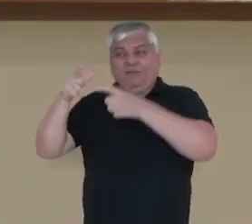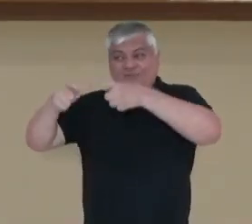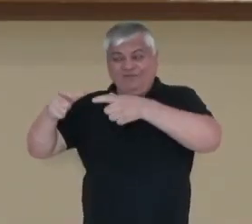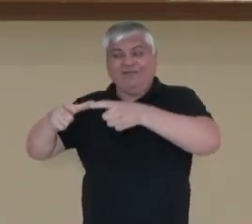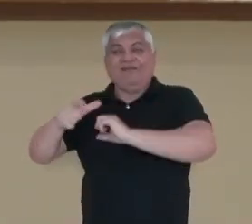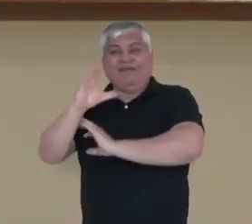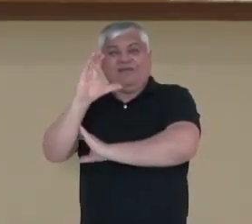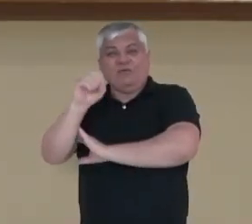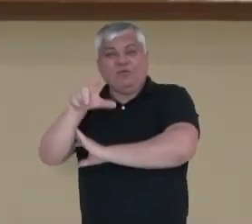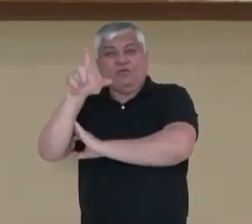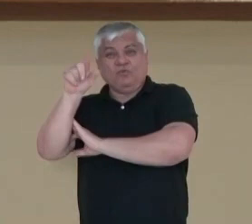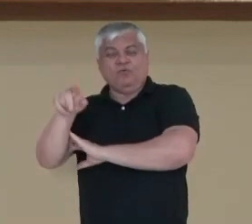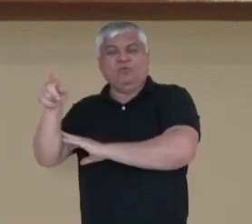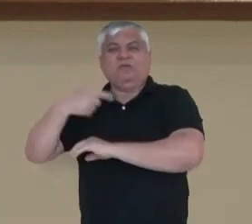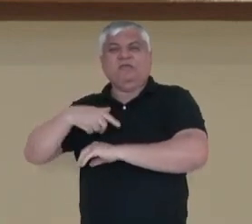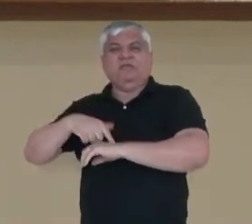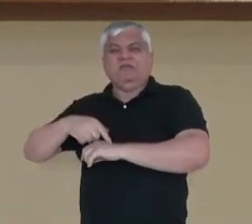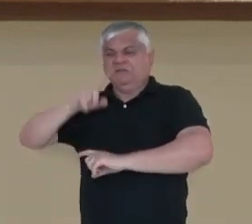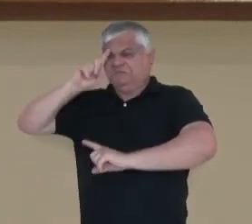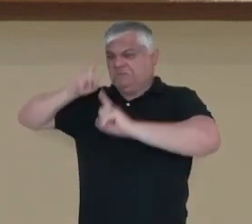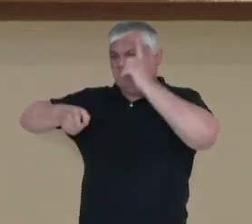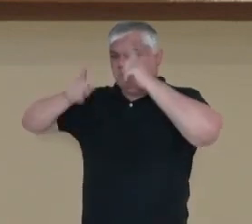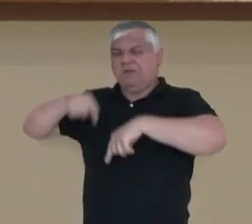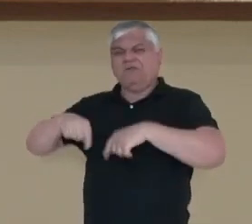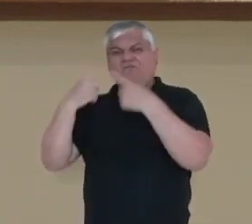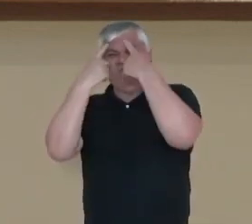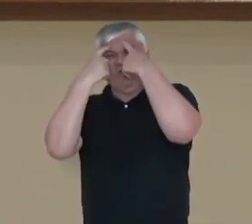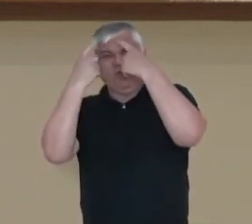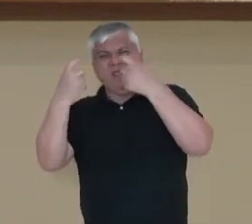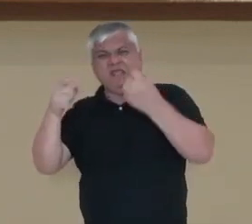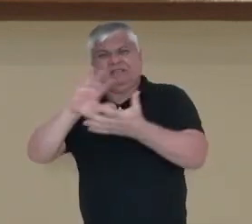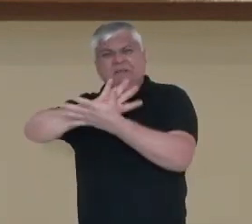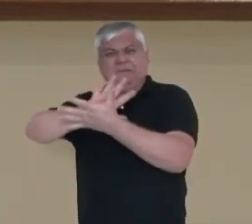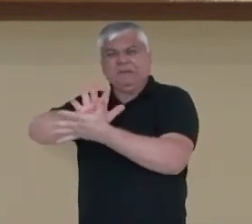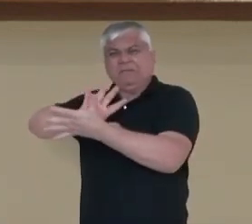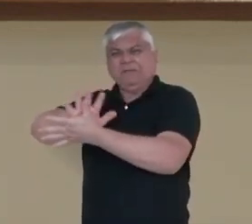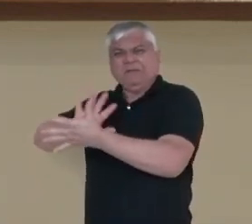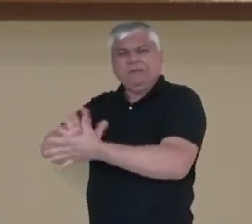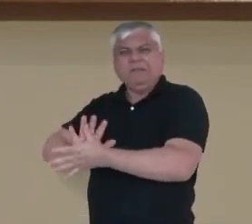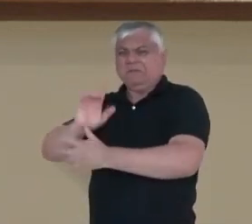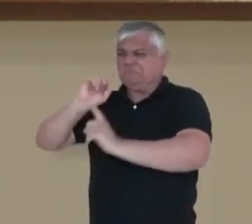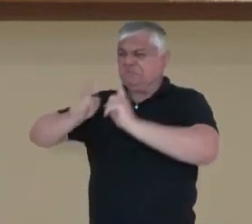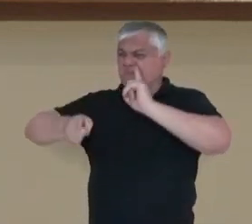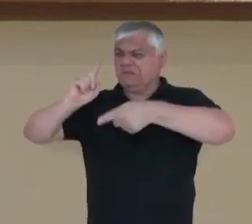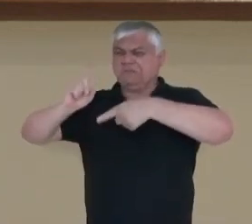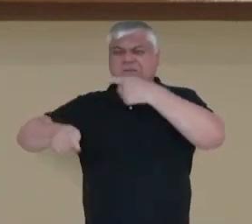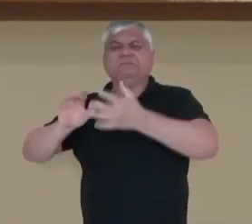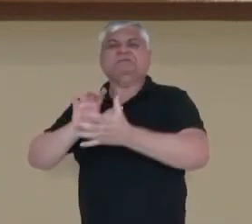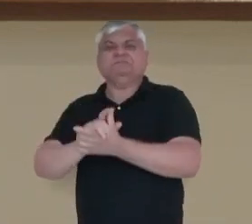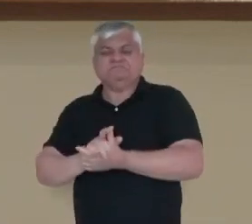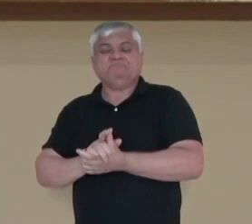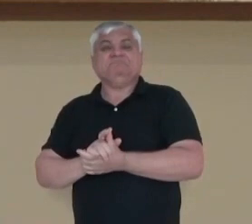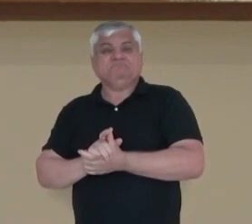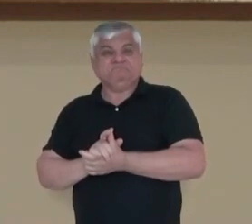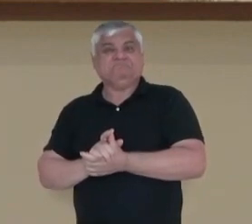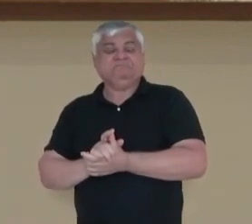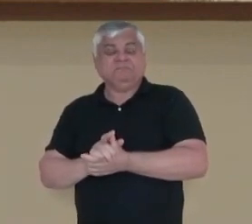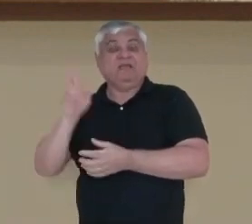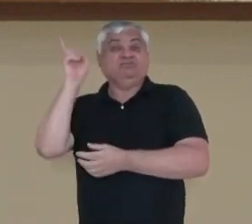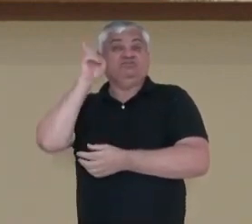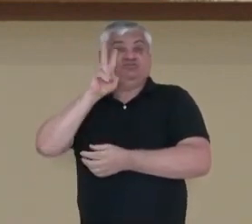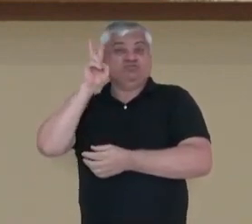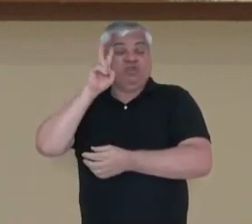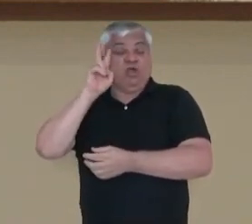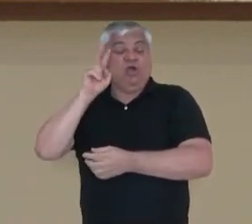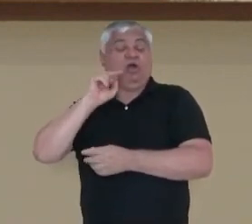vai impor uma das formas mais violentas de opressão que existiu dentro do continente africano e, aliás, dentro da história